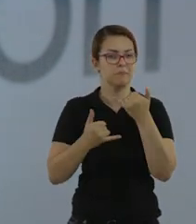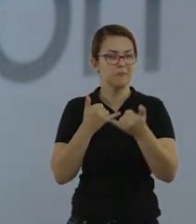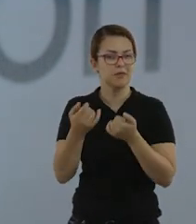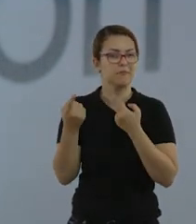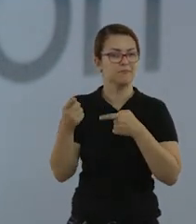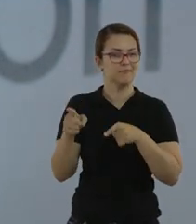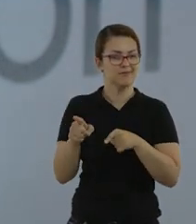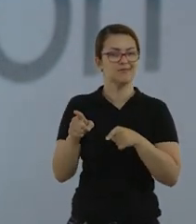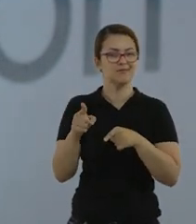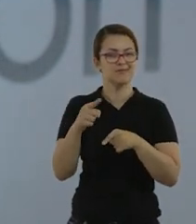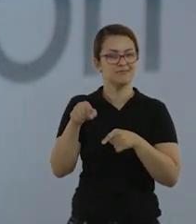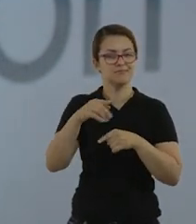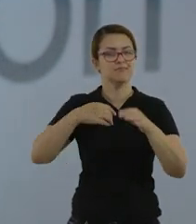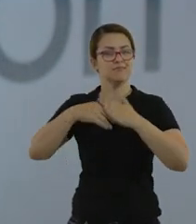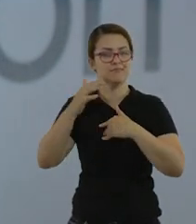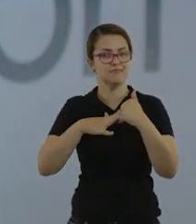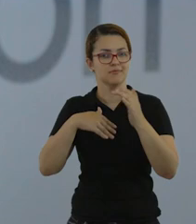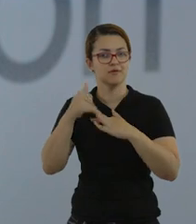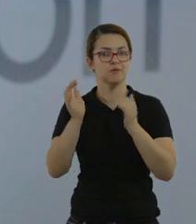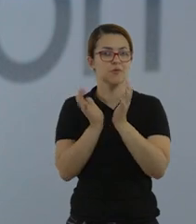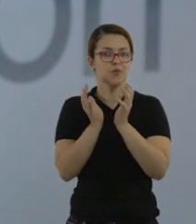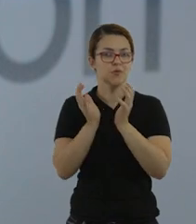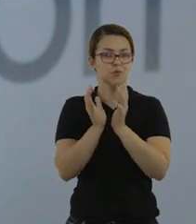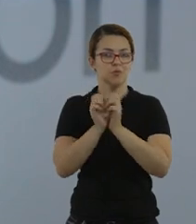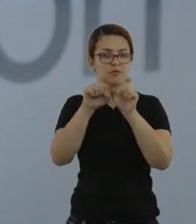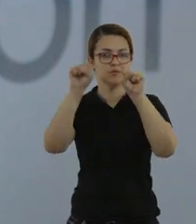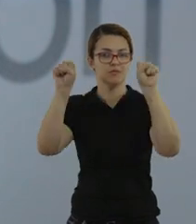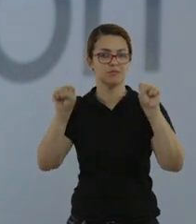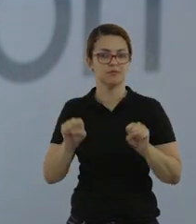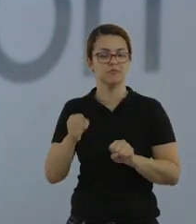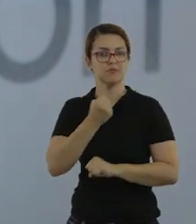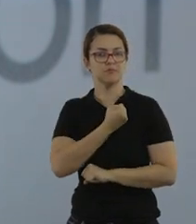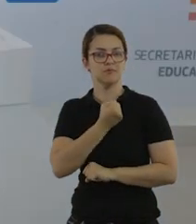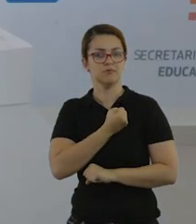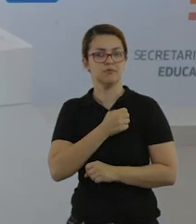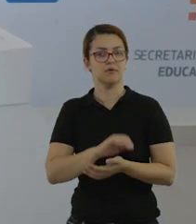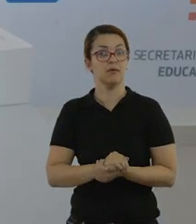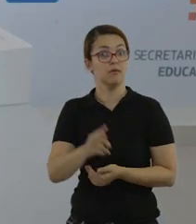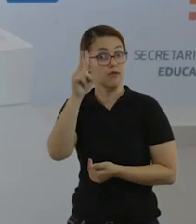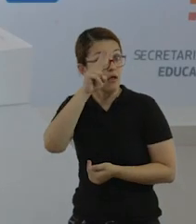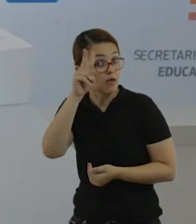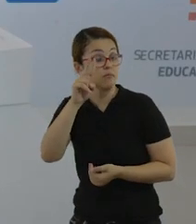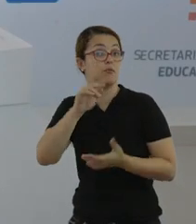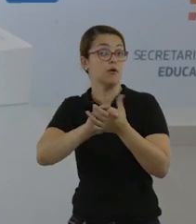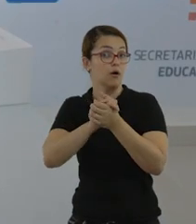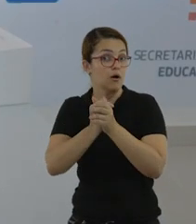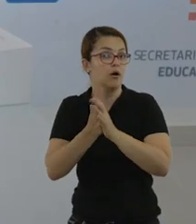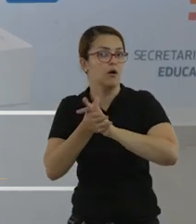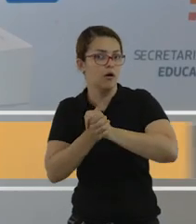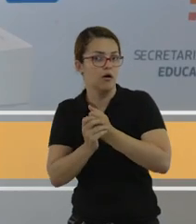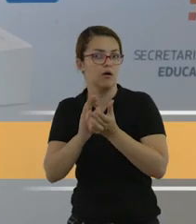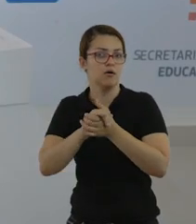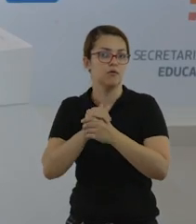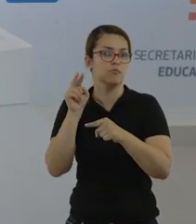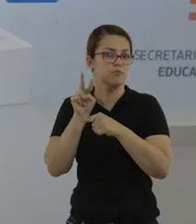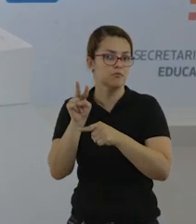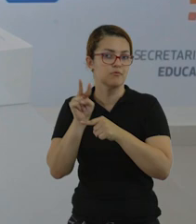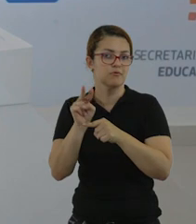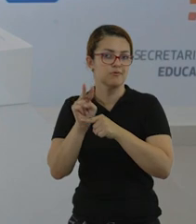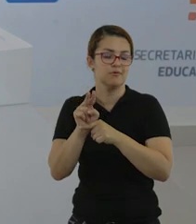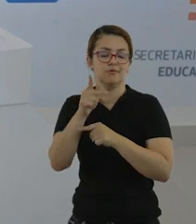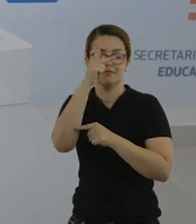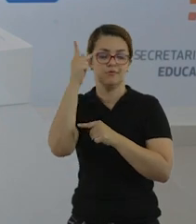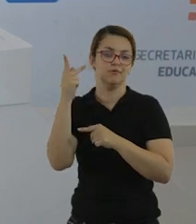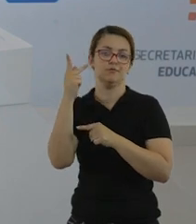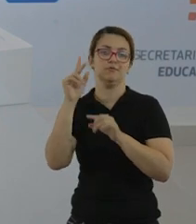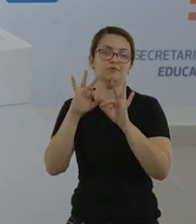batalhem bastante aí em casa para que vocês pratiquem o sistema de numeração decimal. E não esqueçam de lavar as mãos e proteger a quem